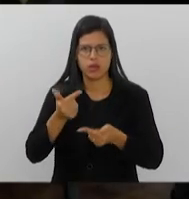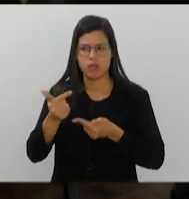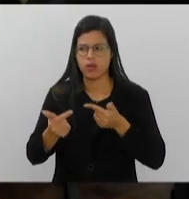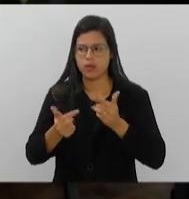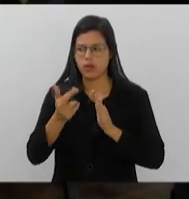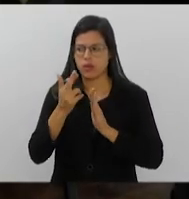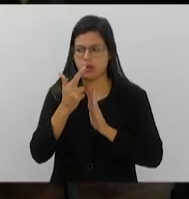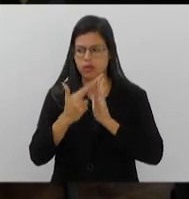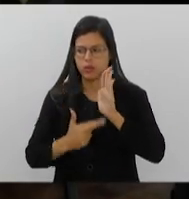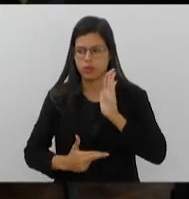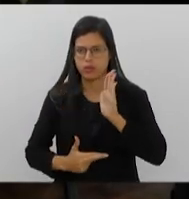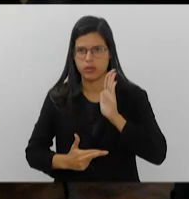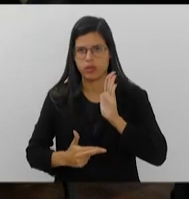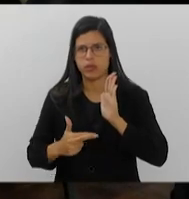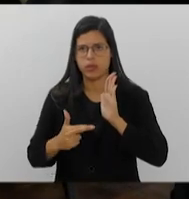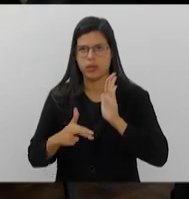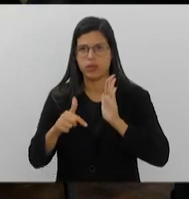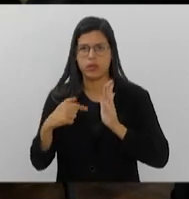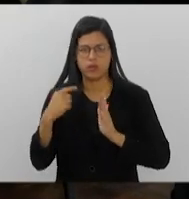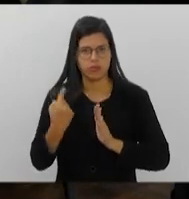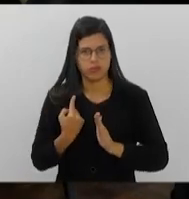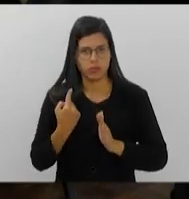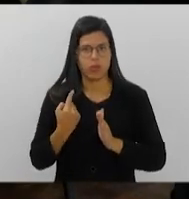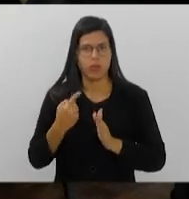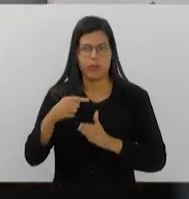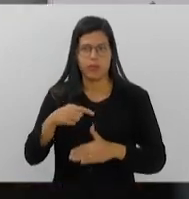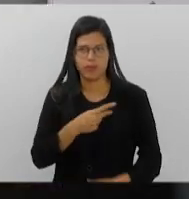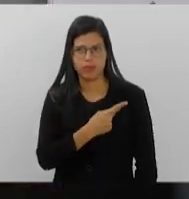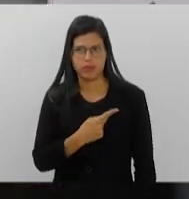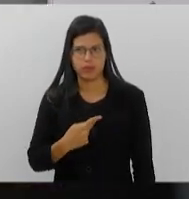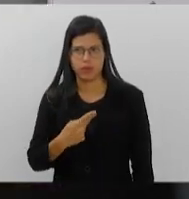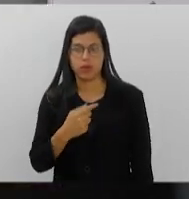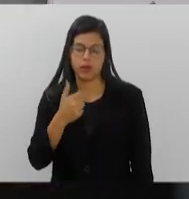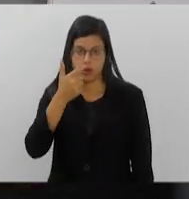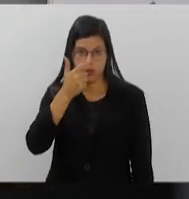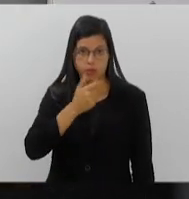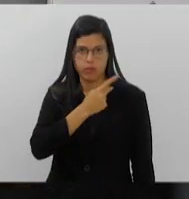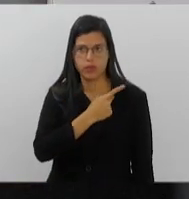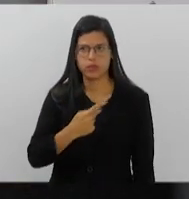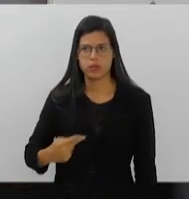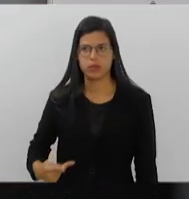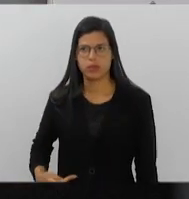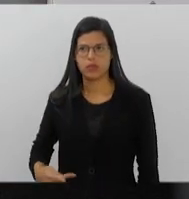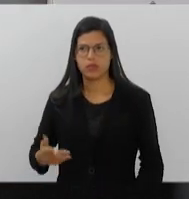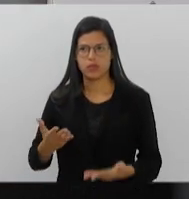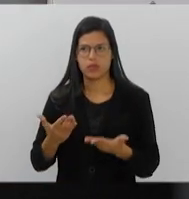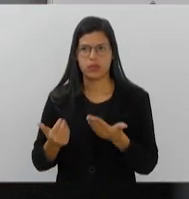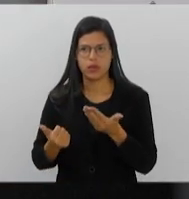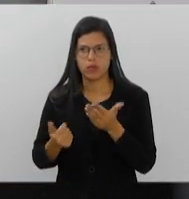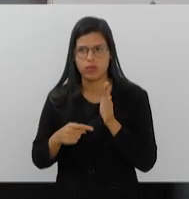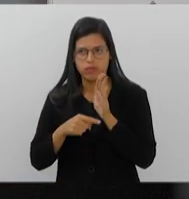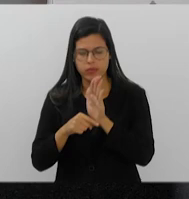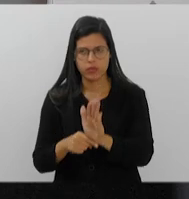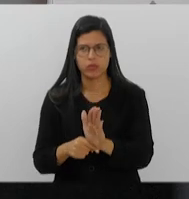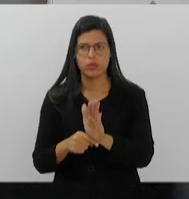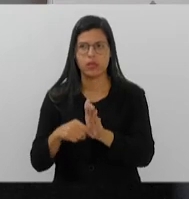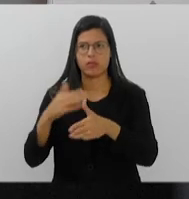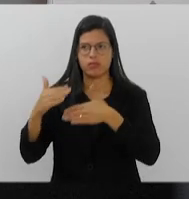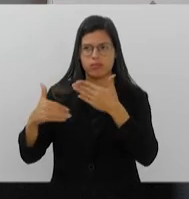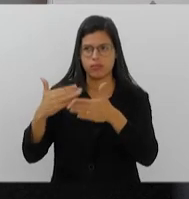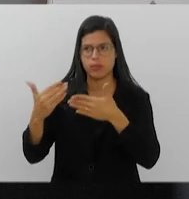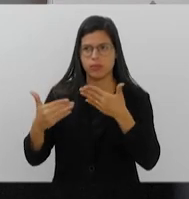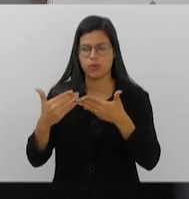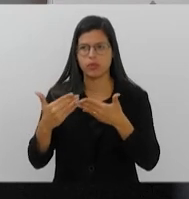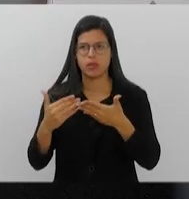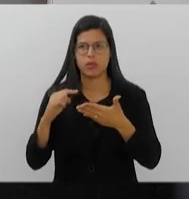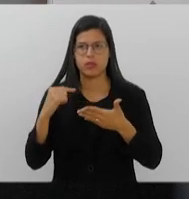eu, como presidente, pretendo ajudar também a conduzir esse processo para que nós